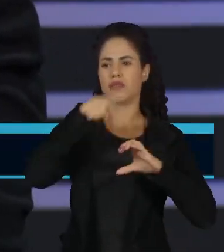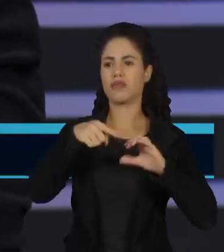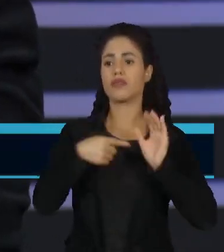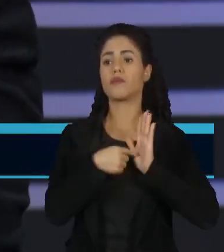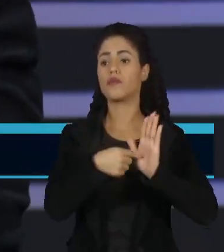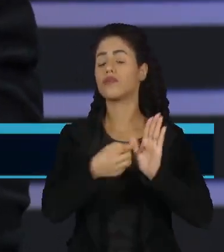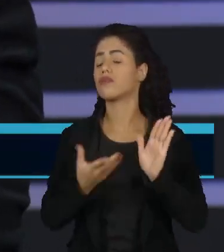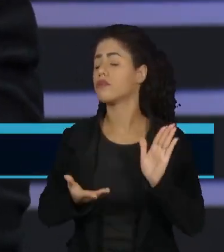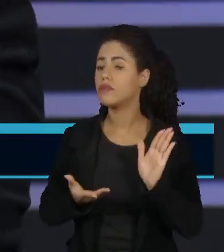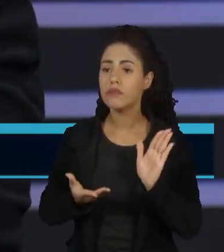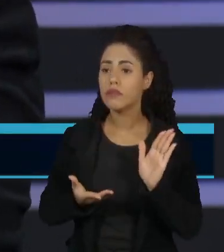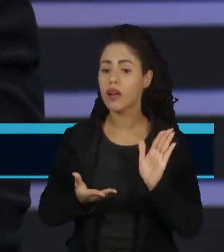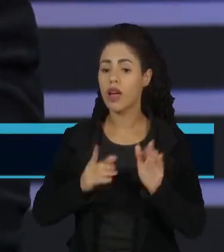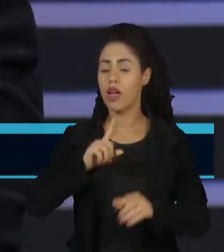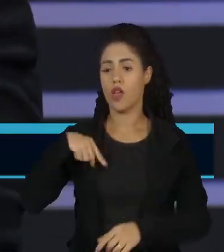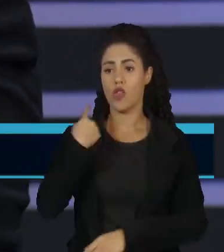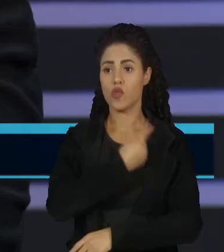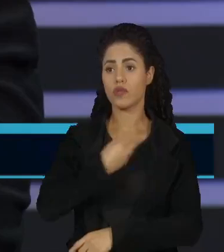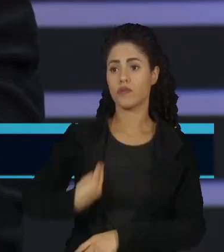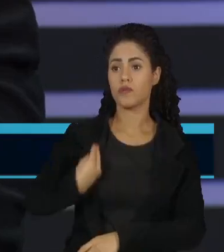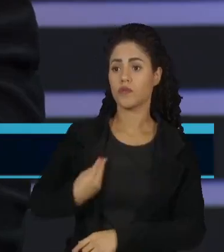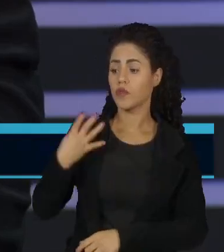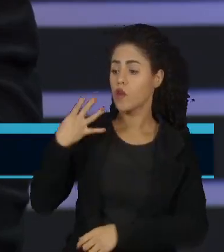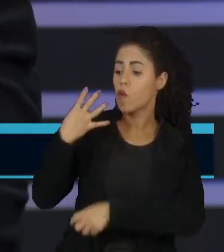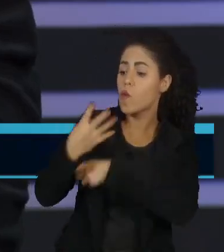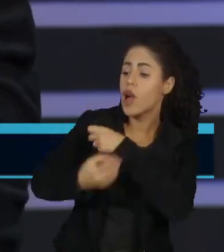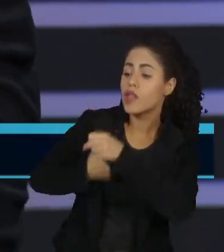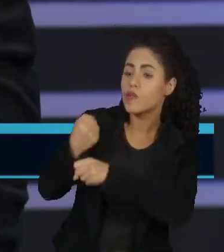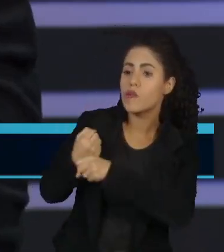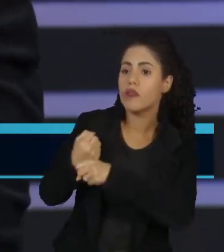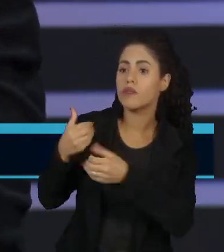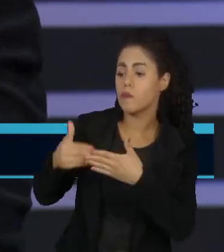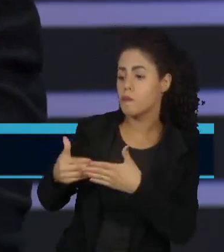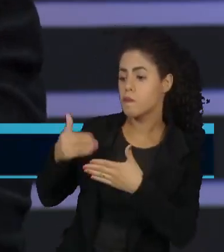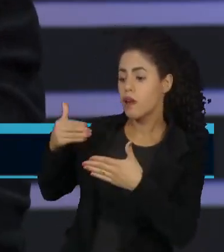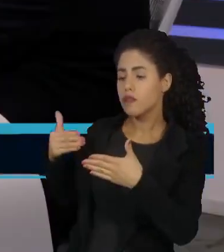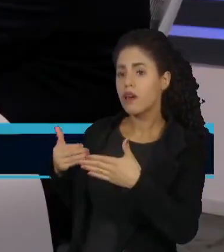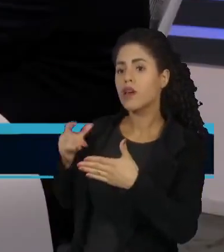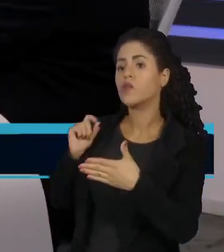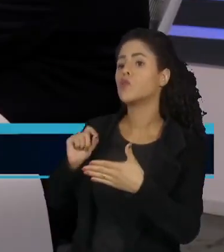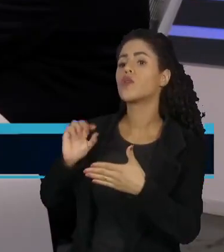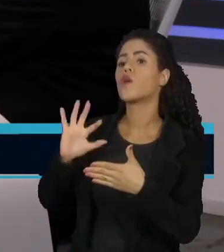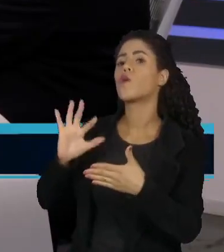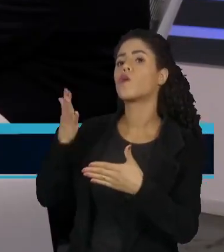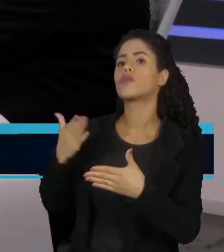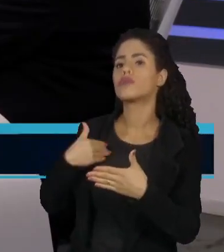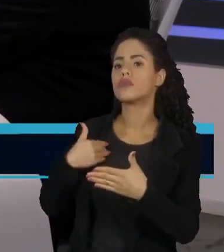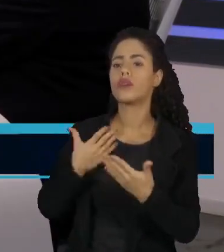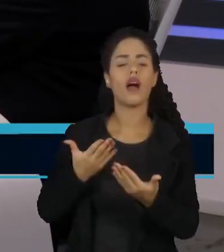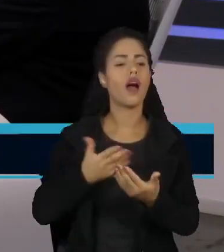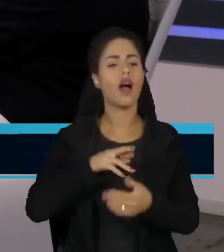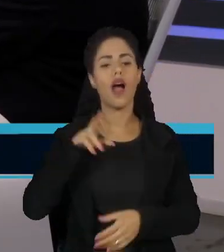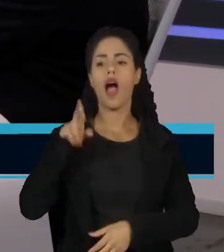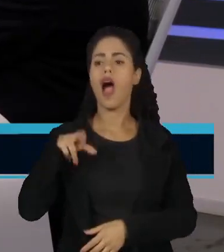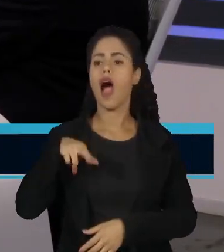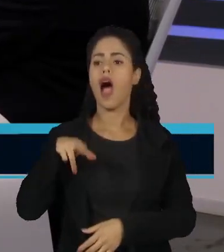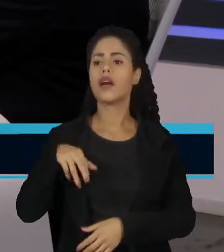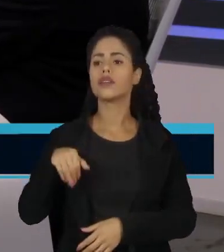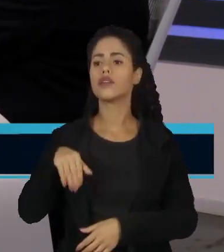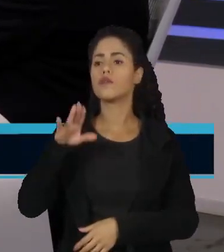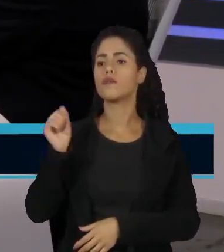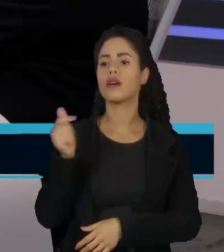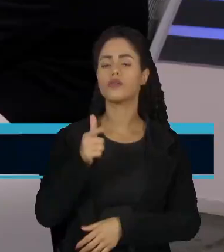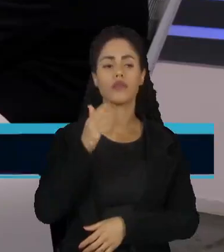coloca. Nós estamos vindo de 4 anos em que, né, o enfrentamento da razão ele foi muito mais forte do que